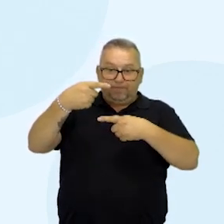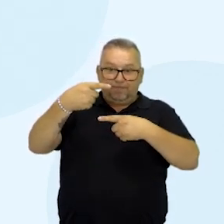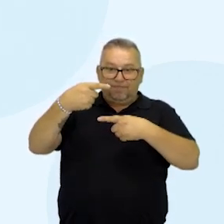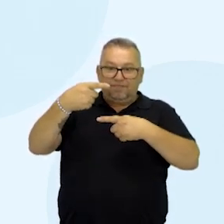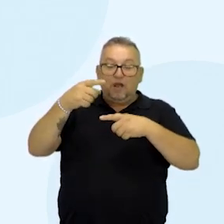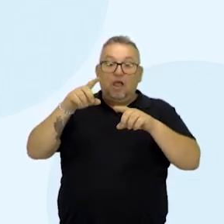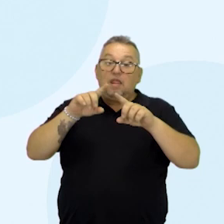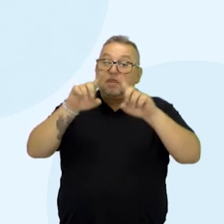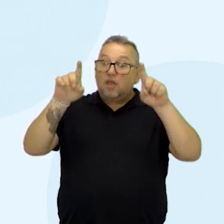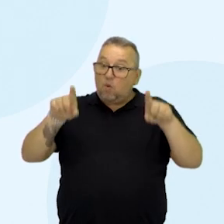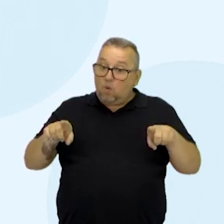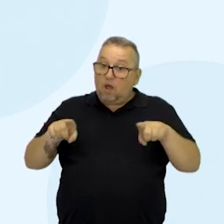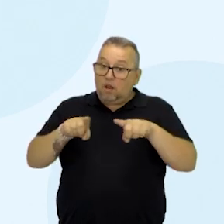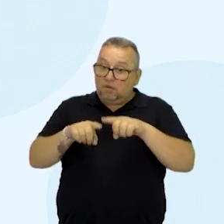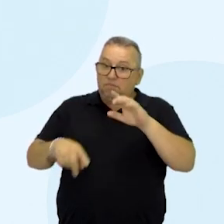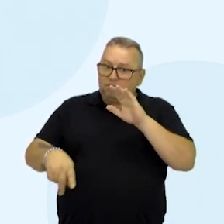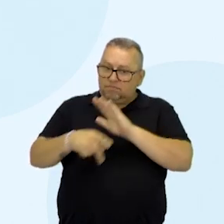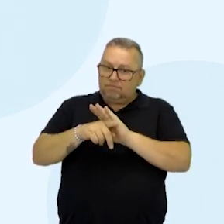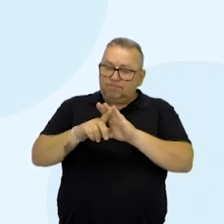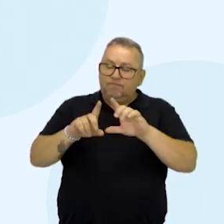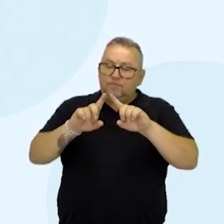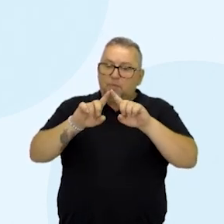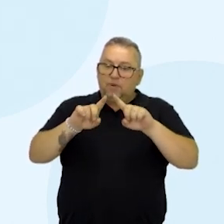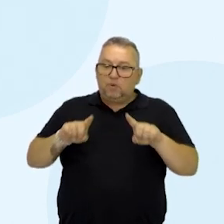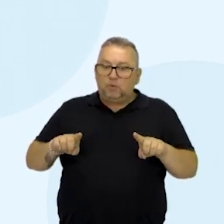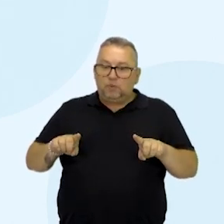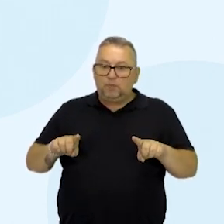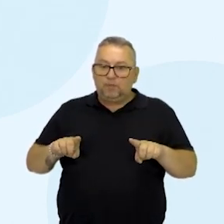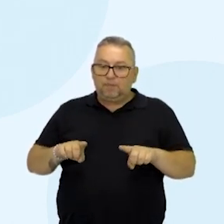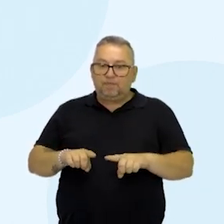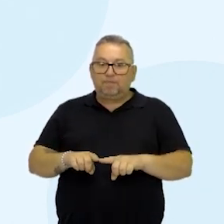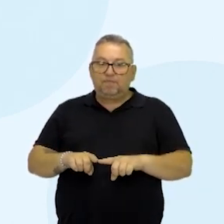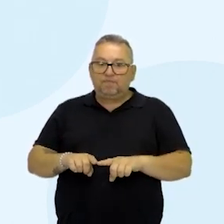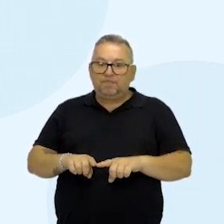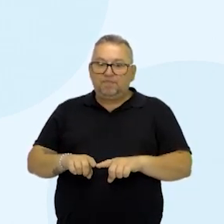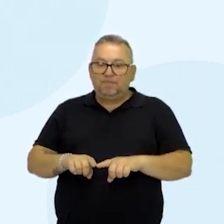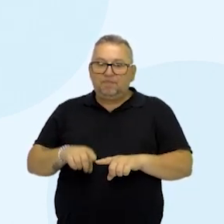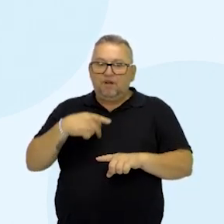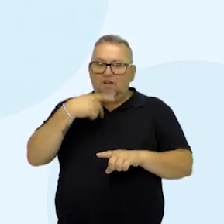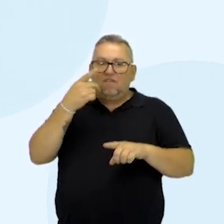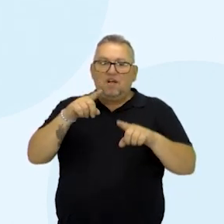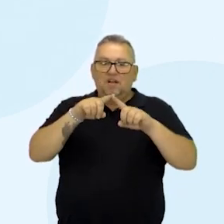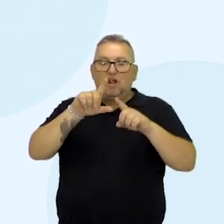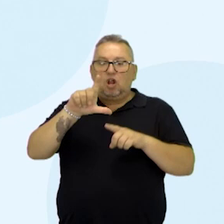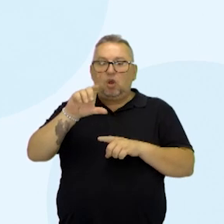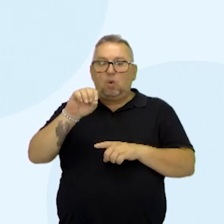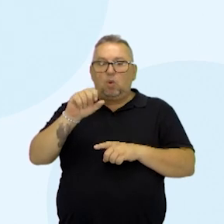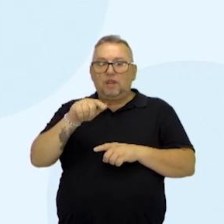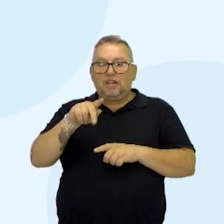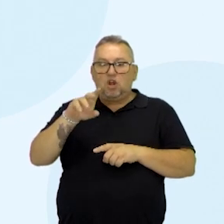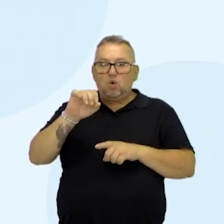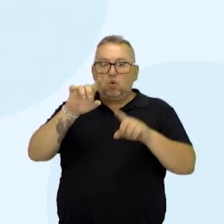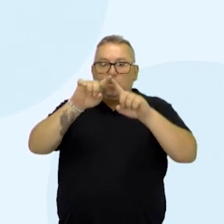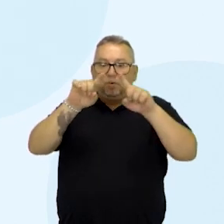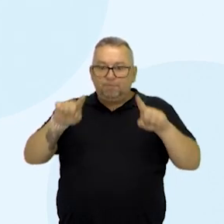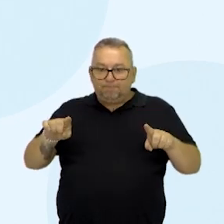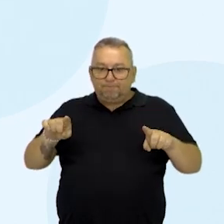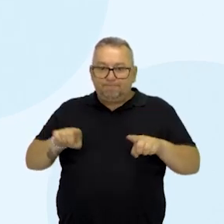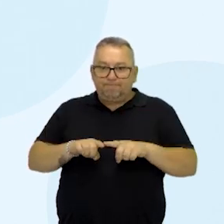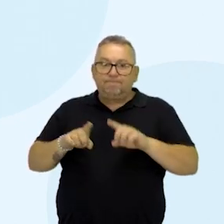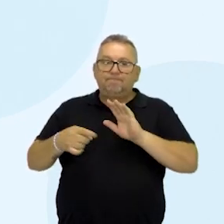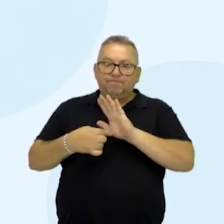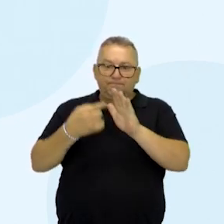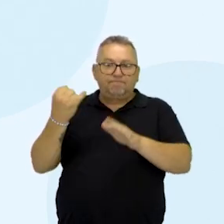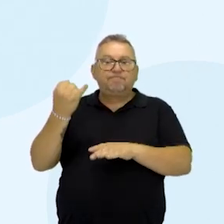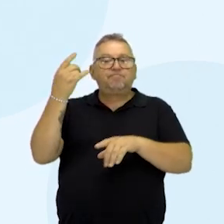que fazem parte dos losangos aí. Então, só pra gente identificar que a gente fala tanto de losango, tanto de quadrado, e às vezes é importante a gente